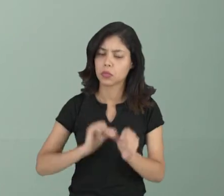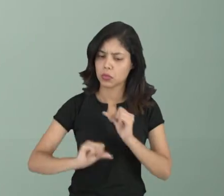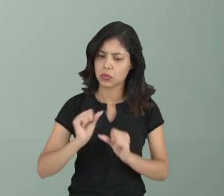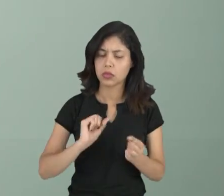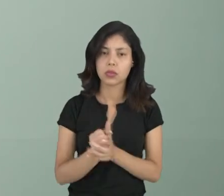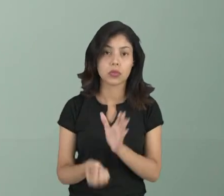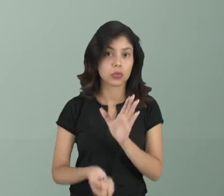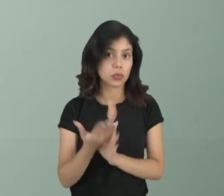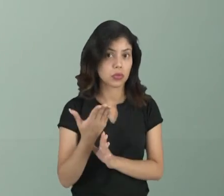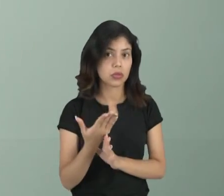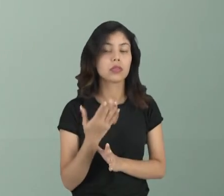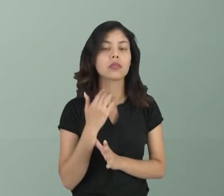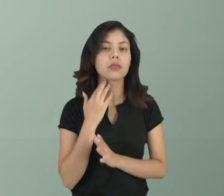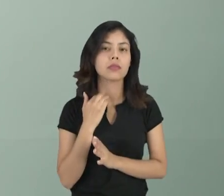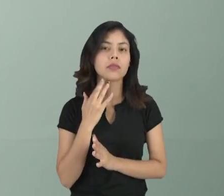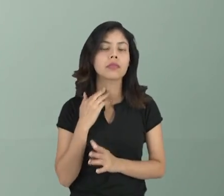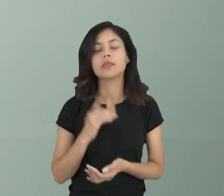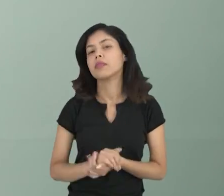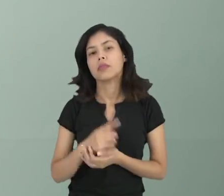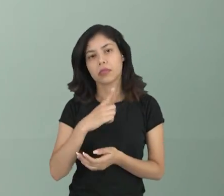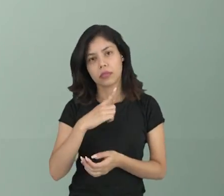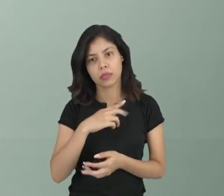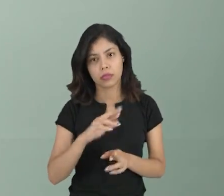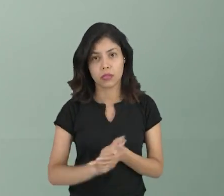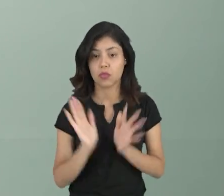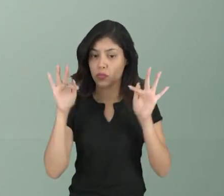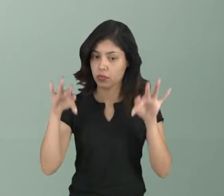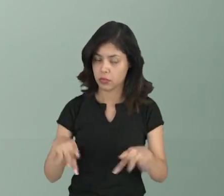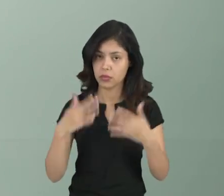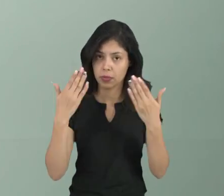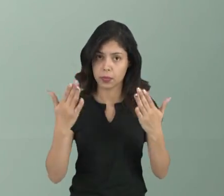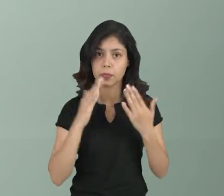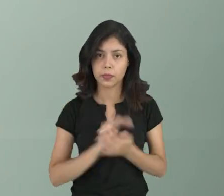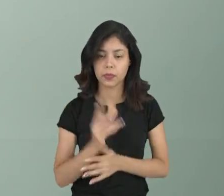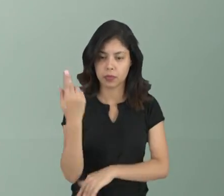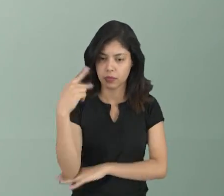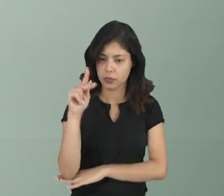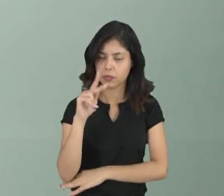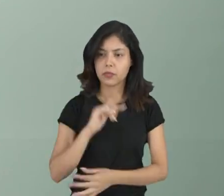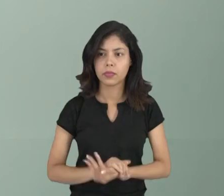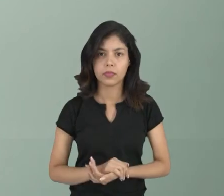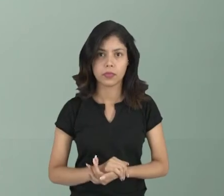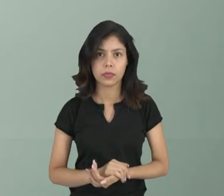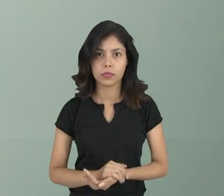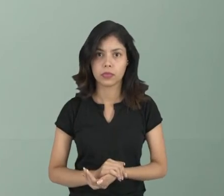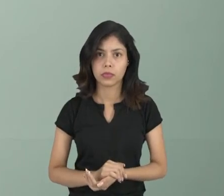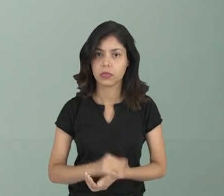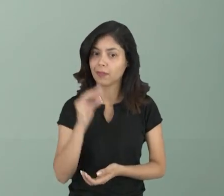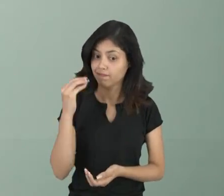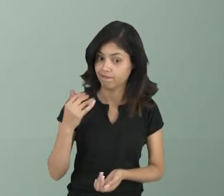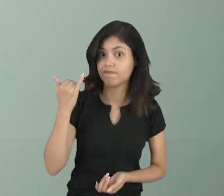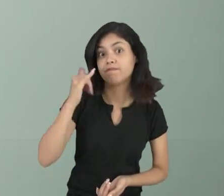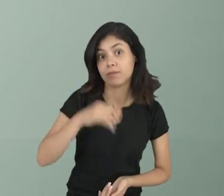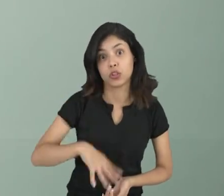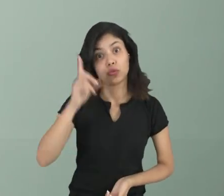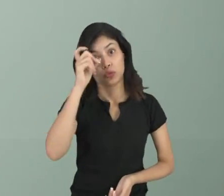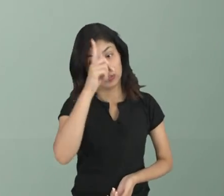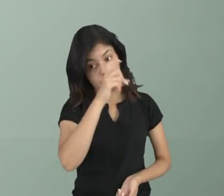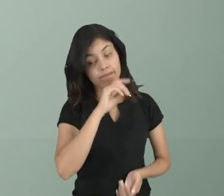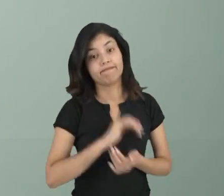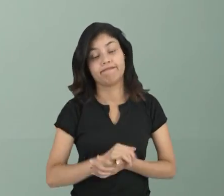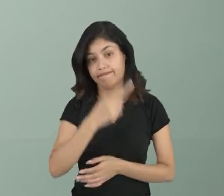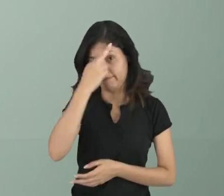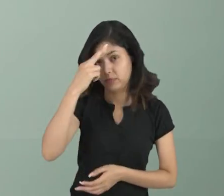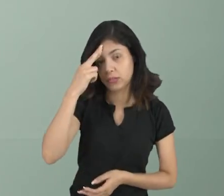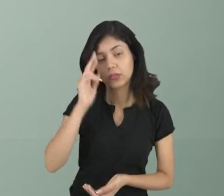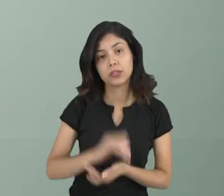foram criados, então a gente tem, de fato, o fim desse período, tá, pessoal, tenso na história da humanidade,